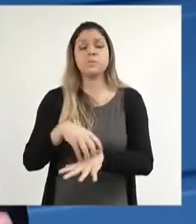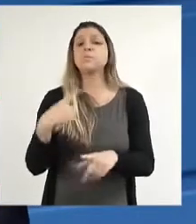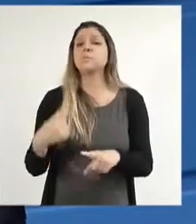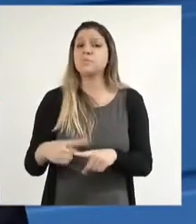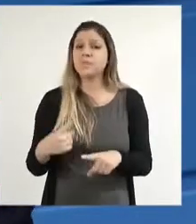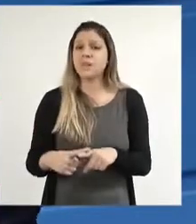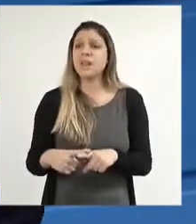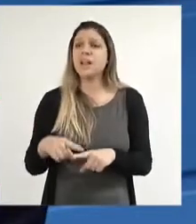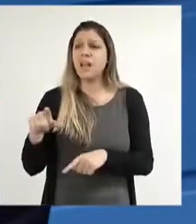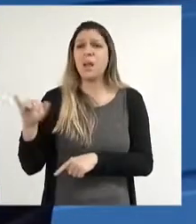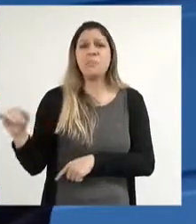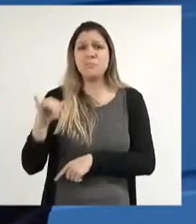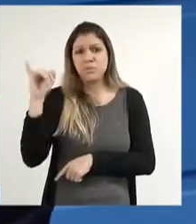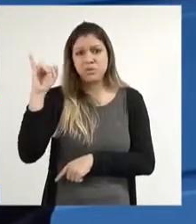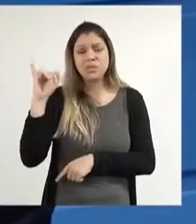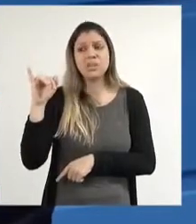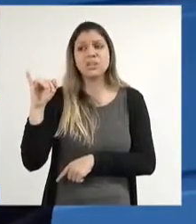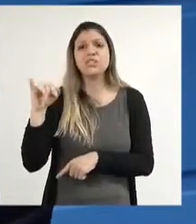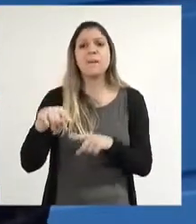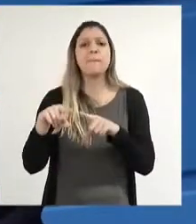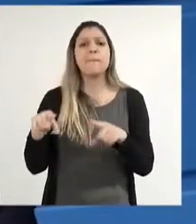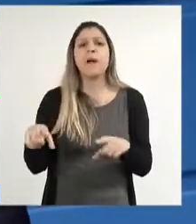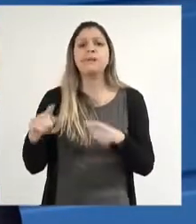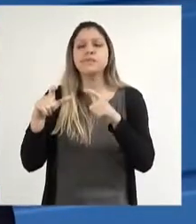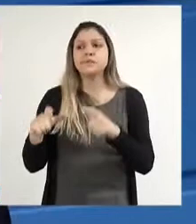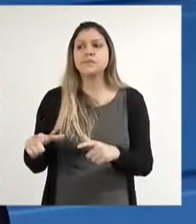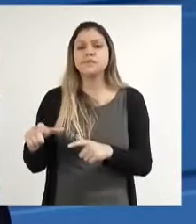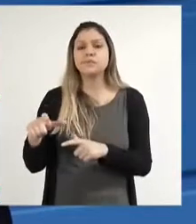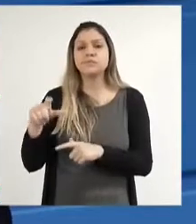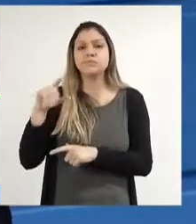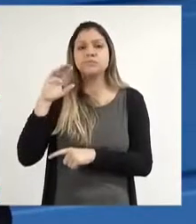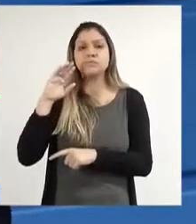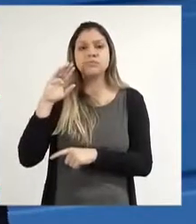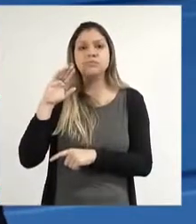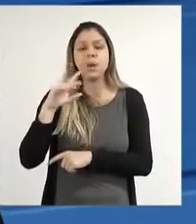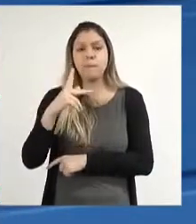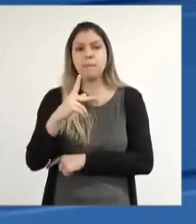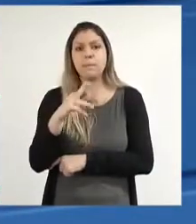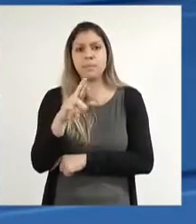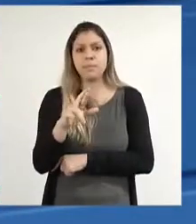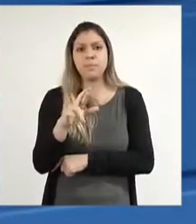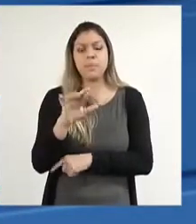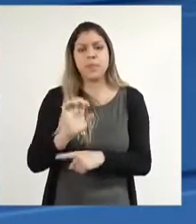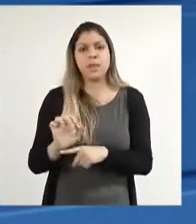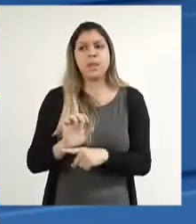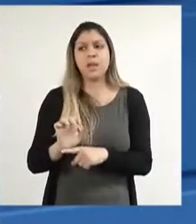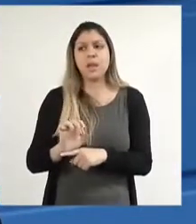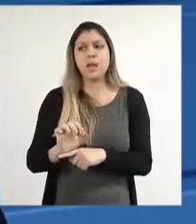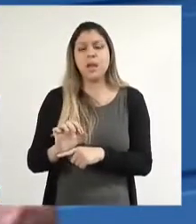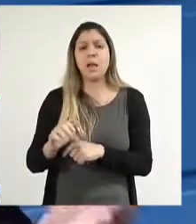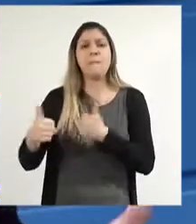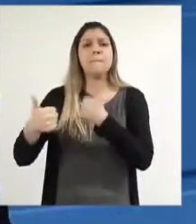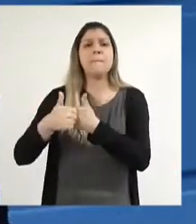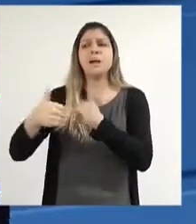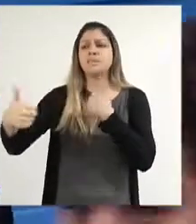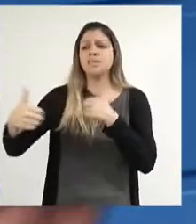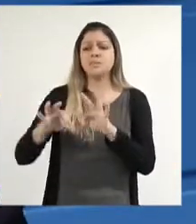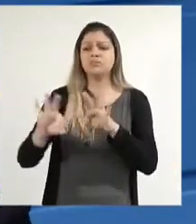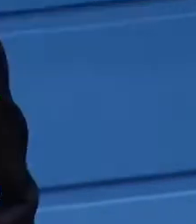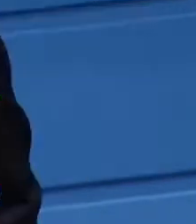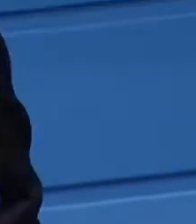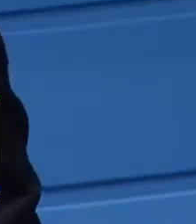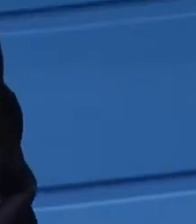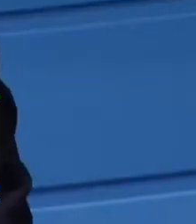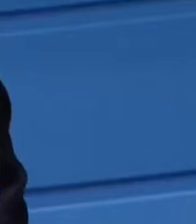base mais próxima da rodovia da Polícia Rodoviária Estadual está a 120